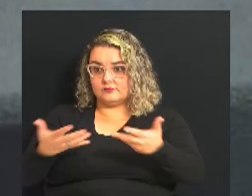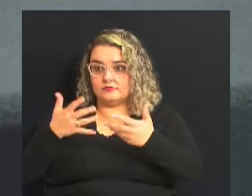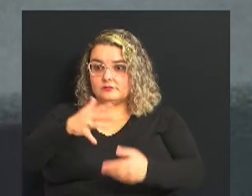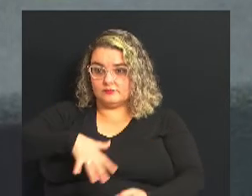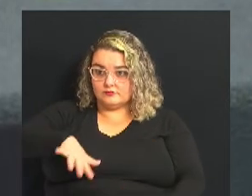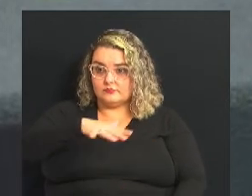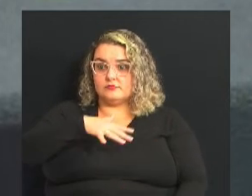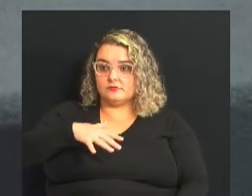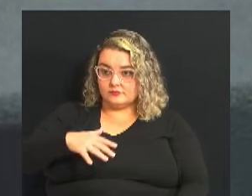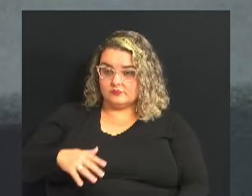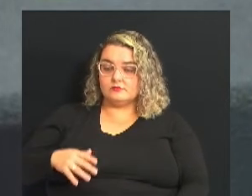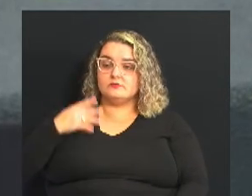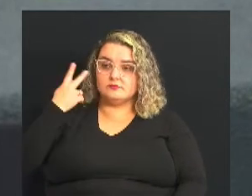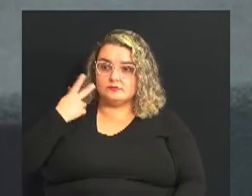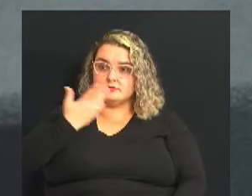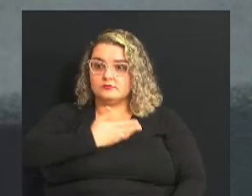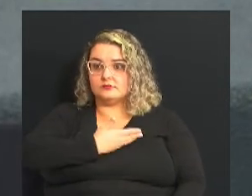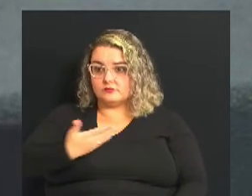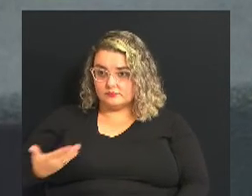para políticas públicas, né?